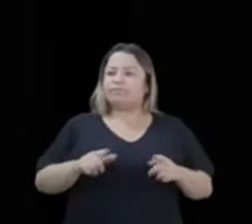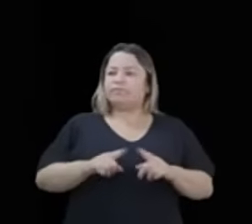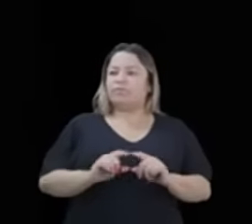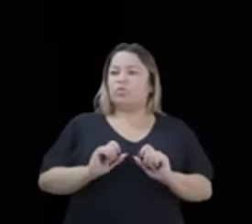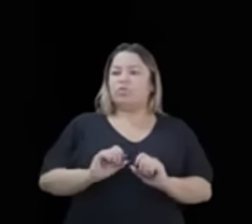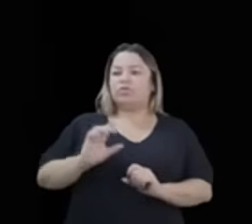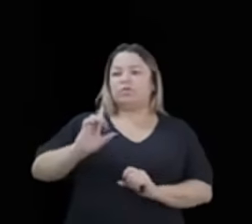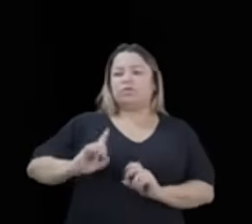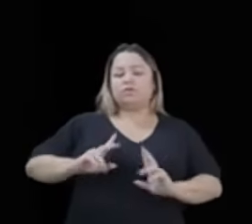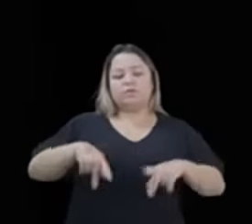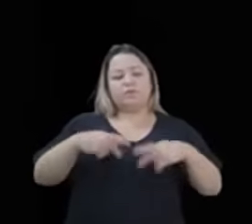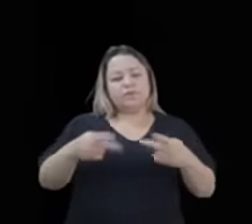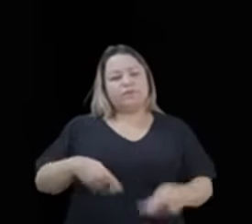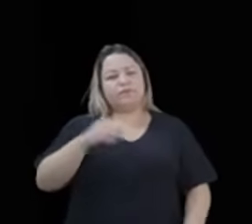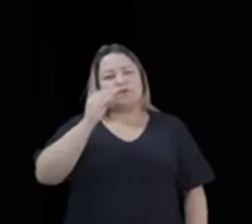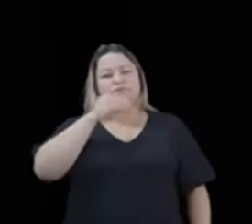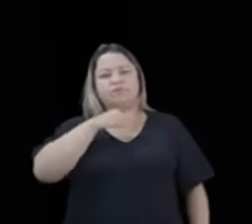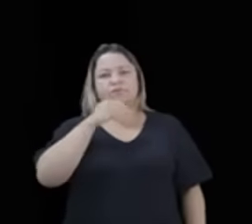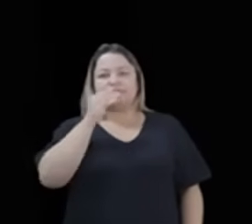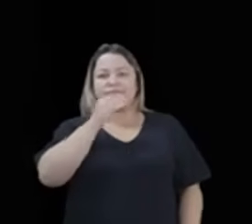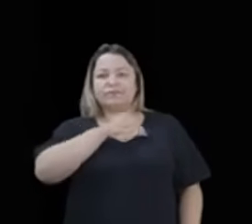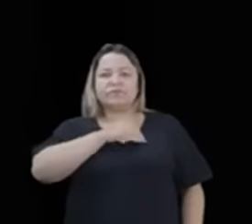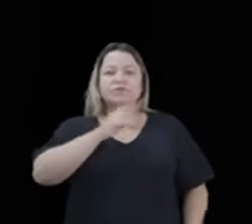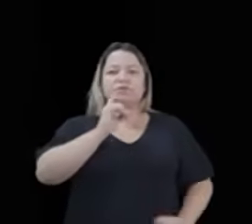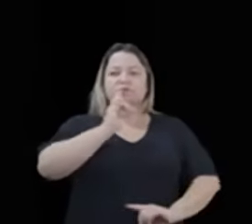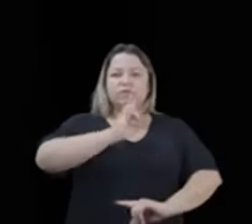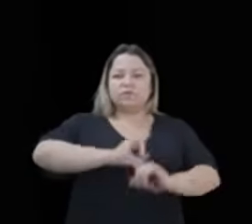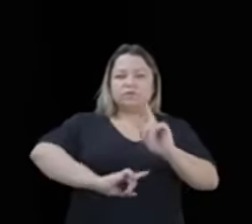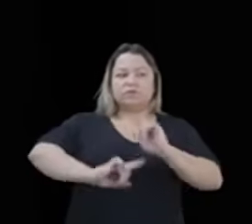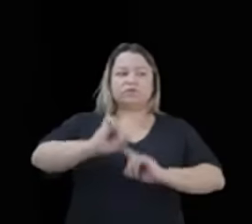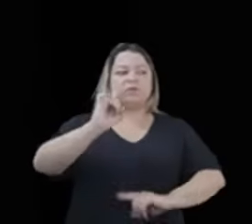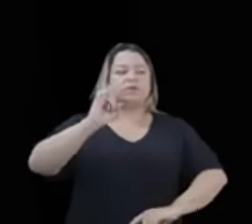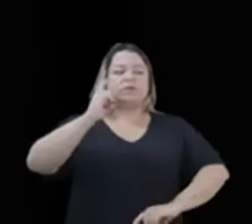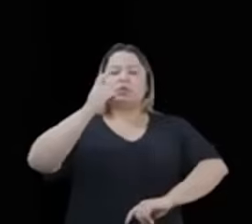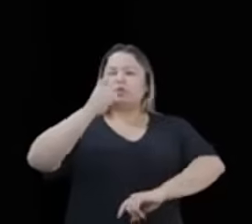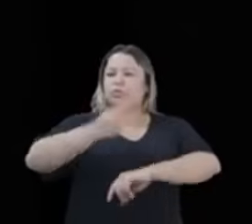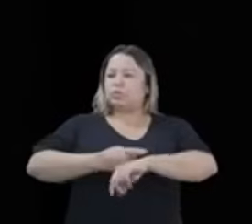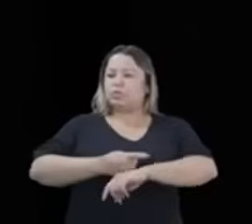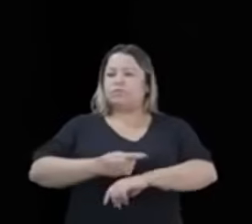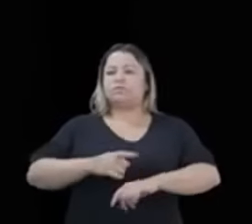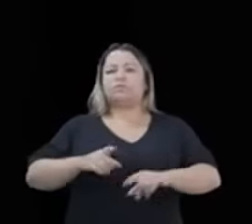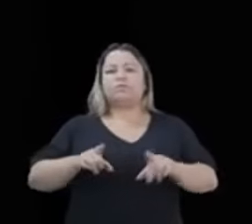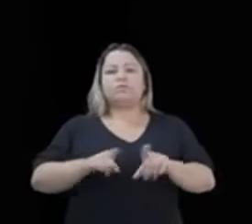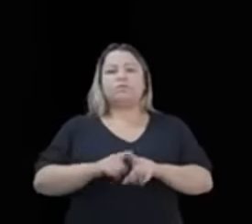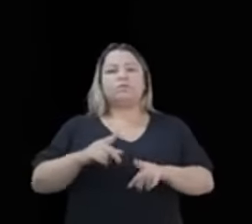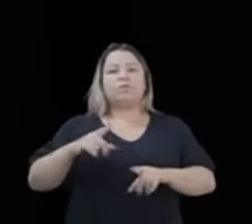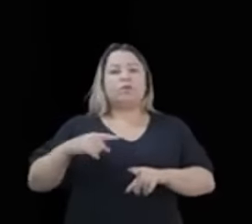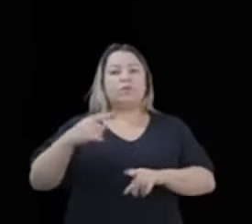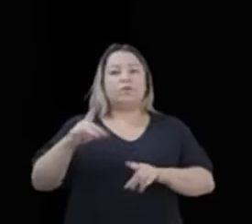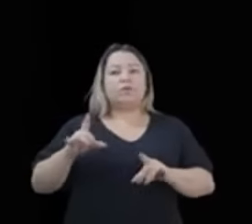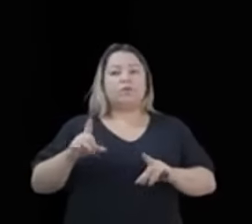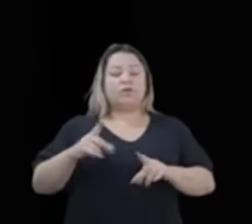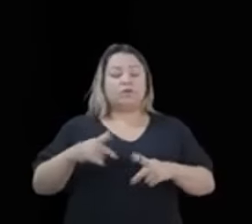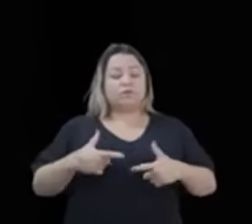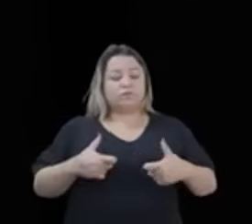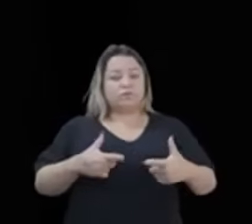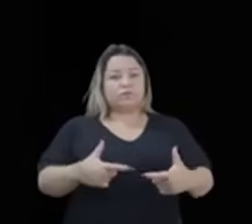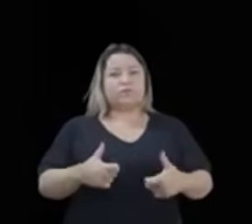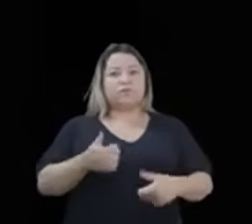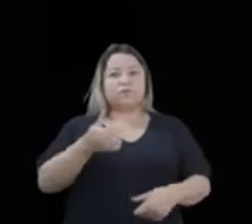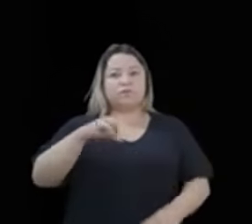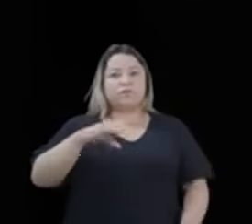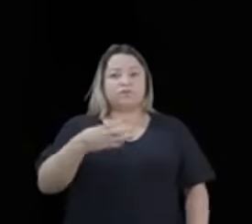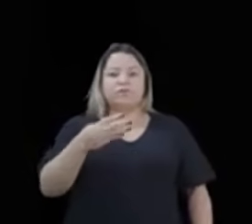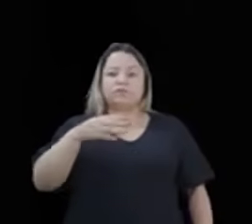na prática enfraquece aquilo que foi construído, as duras penas, pós-Segunda Guerra Mundial, 1948, que